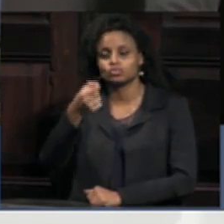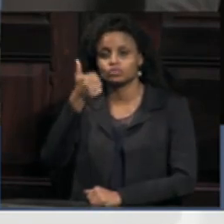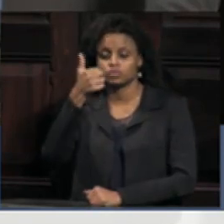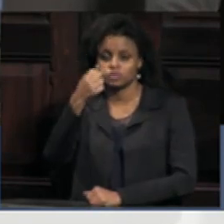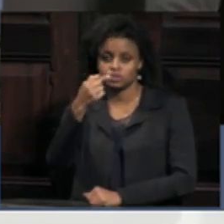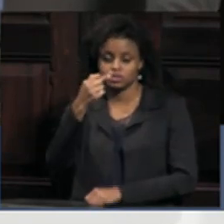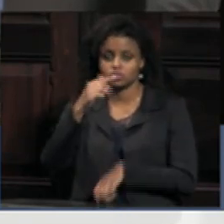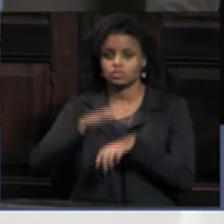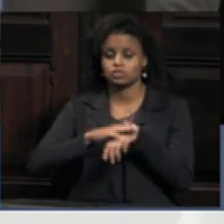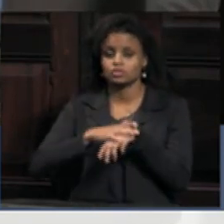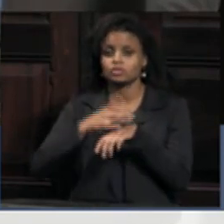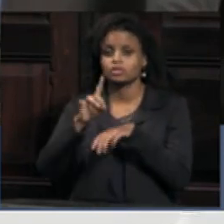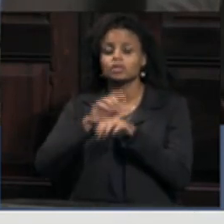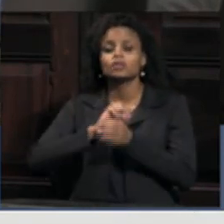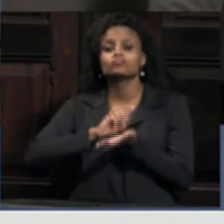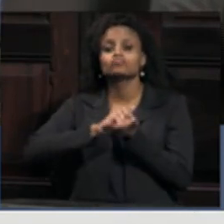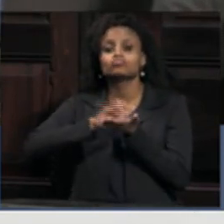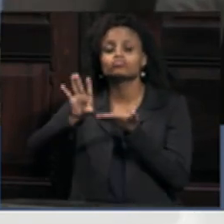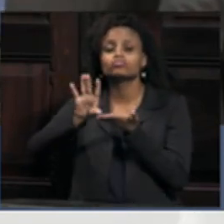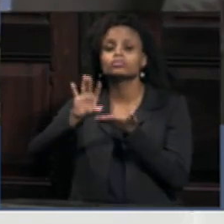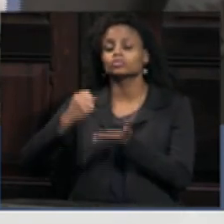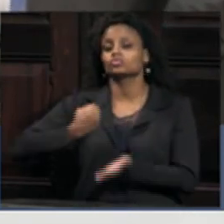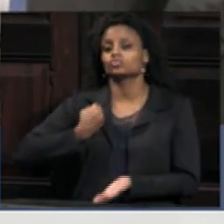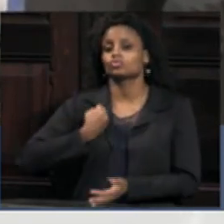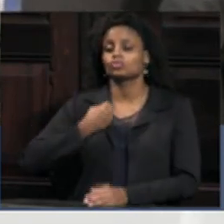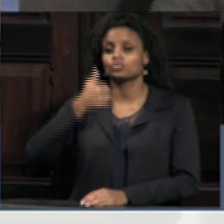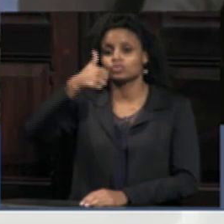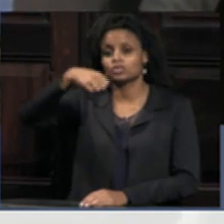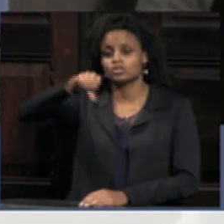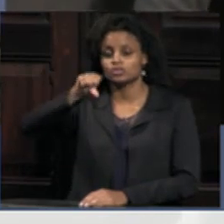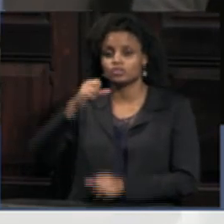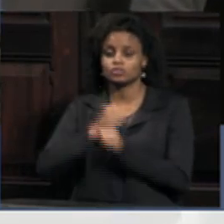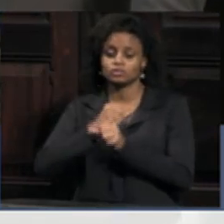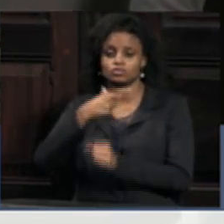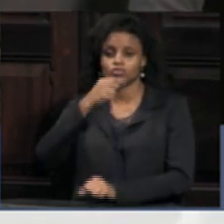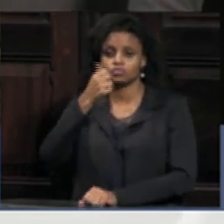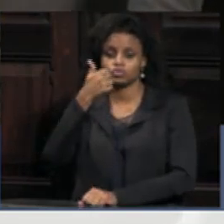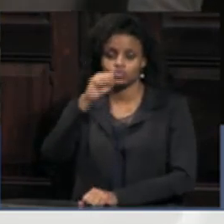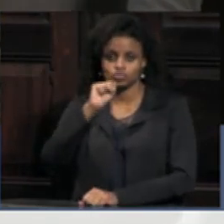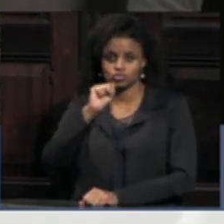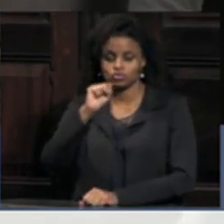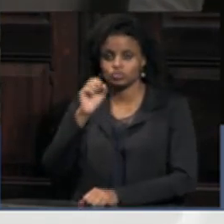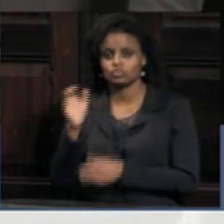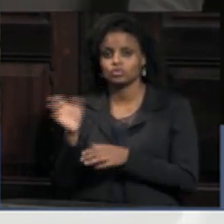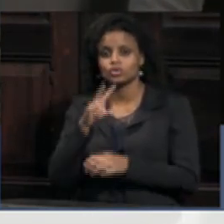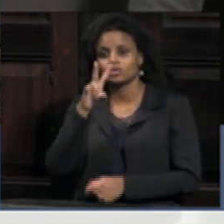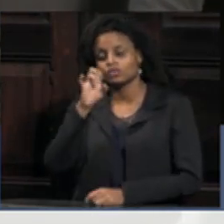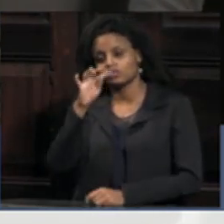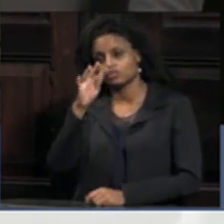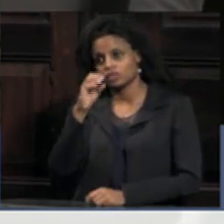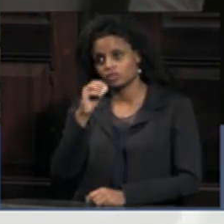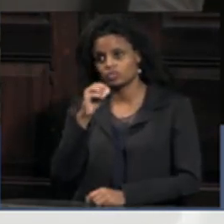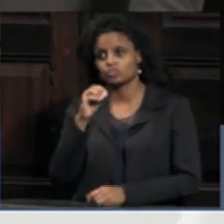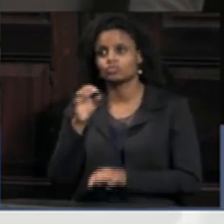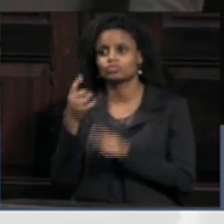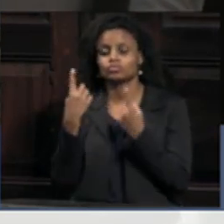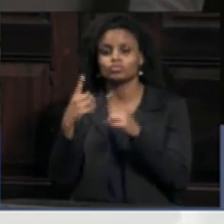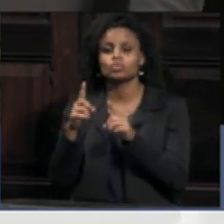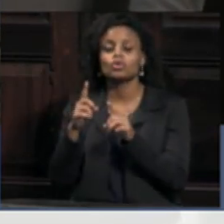Executivo. Mensagem número 19/2018. Veto total oposto. Projeto de lei